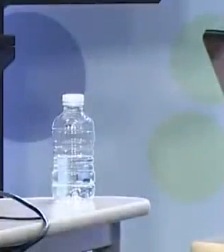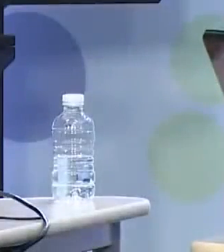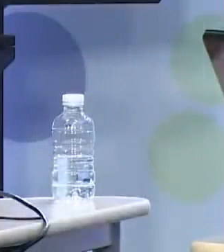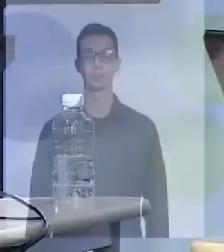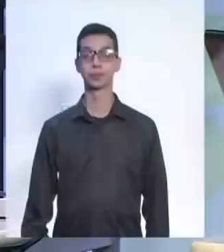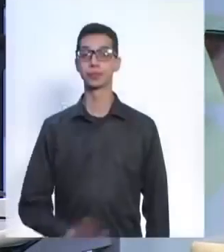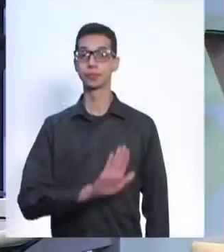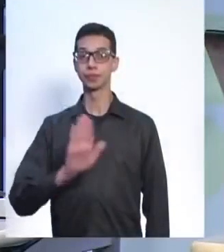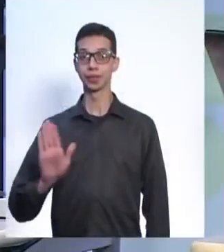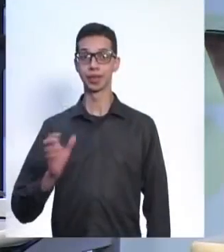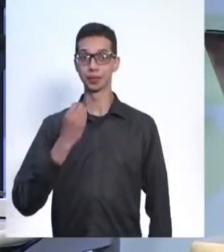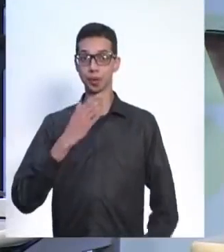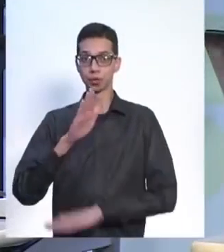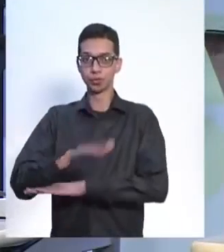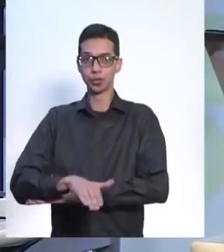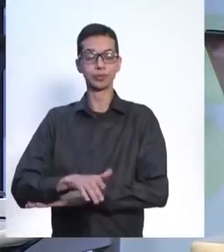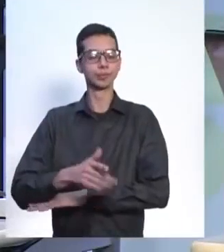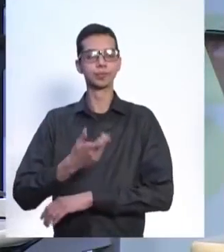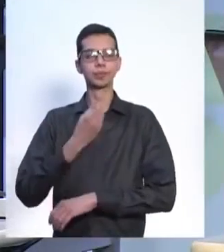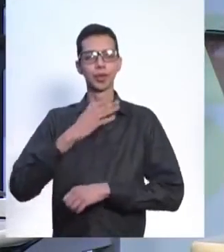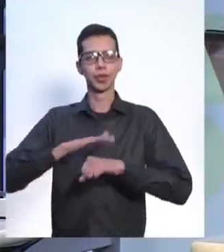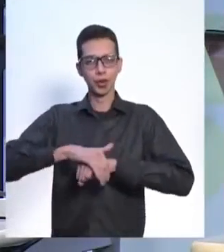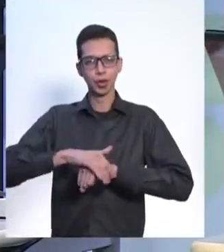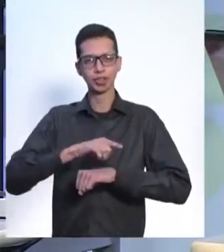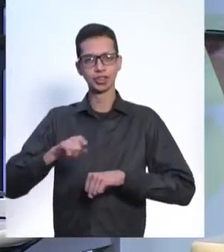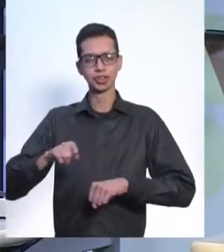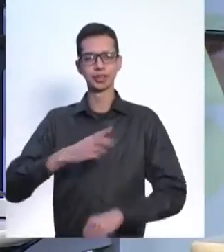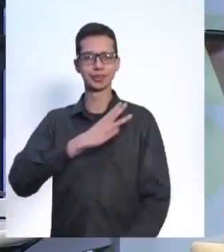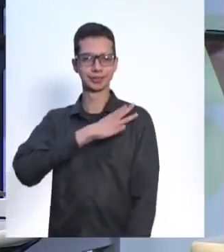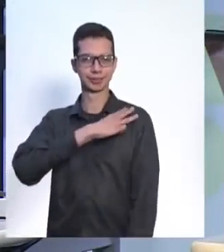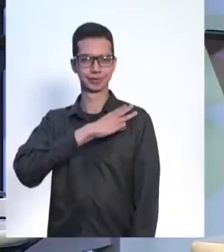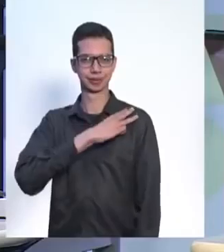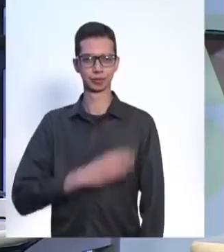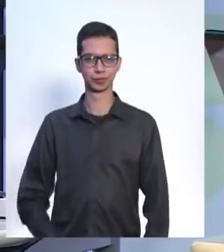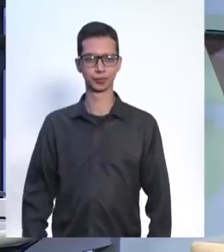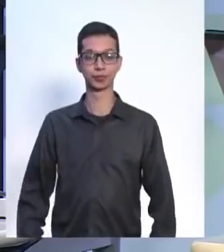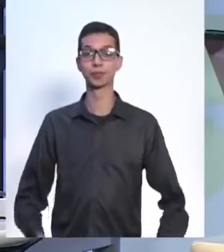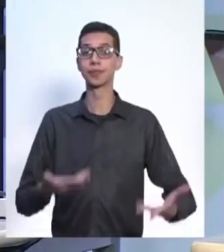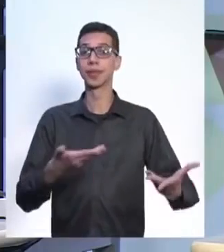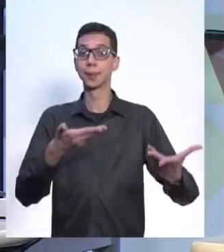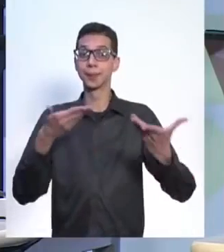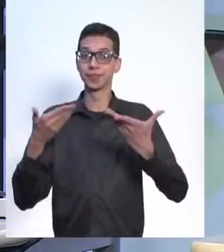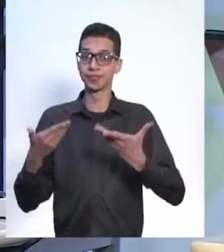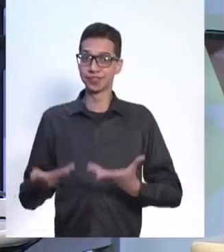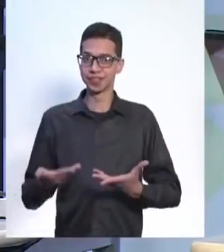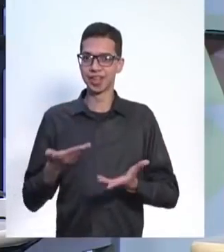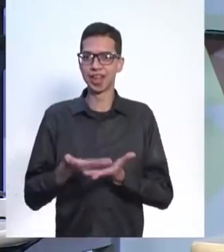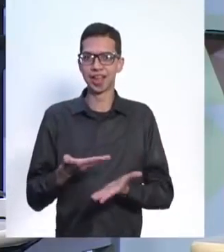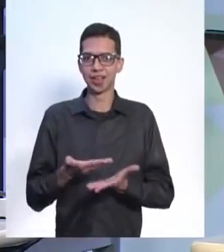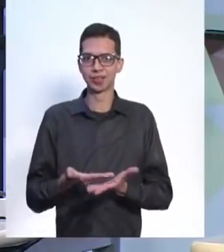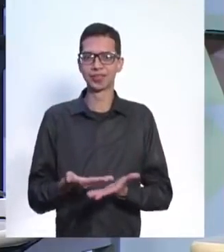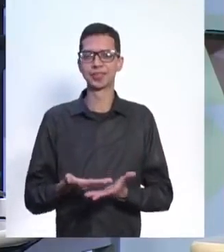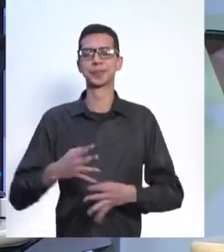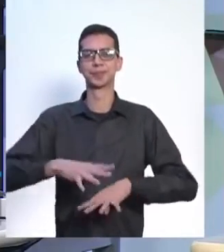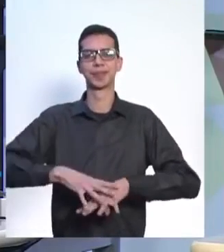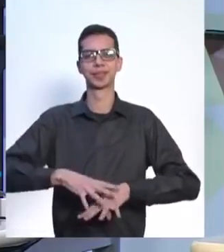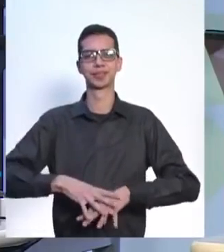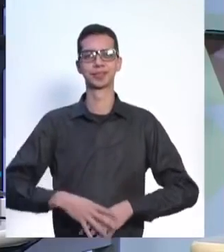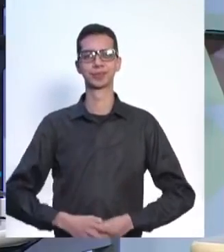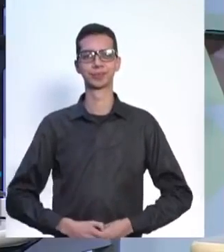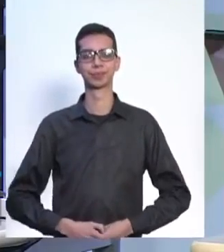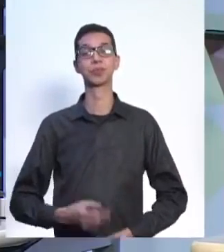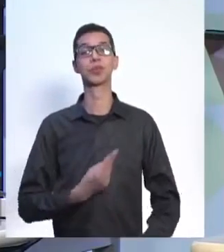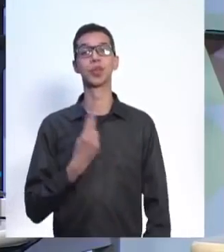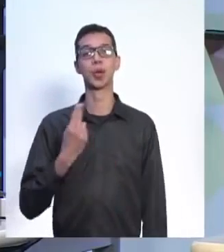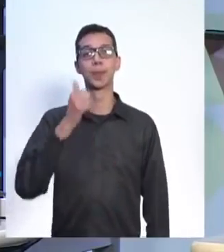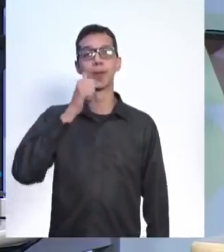Olá, boa noite, alunos da terceira série do ensino médio. Sejam todos muito bem-vindos à nossa aula de matemática. Eu sou a